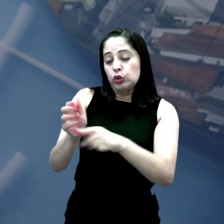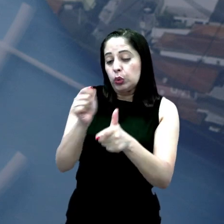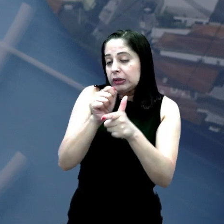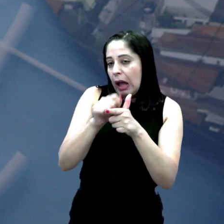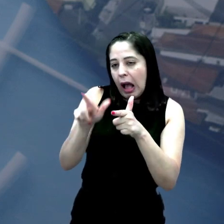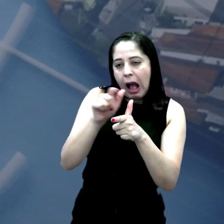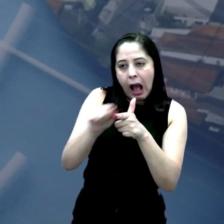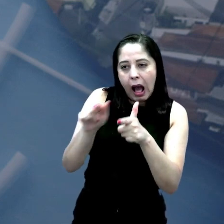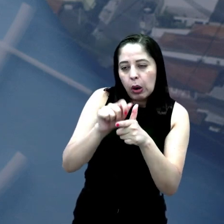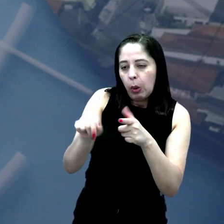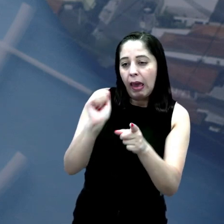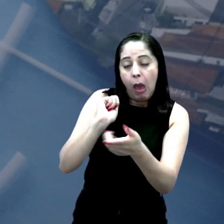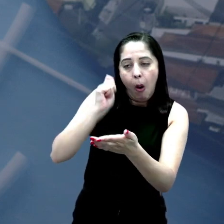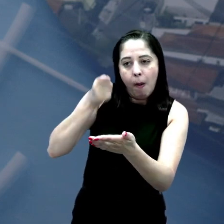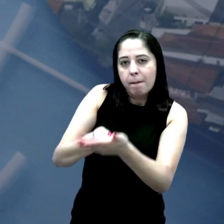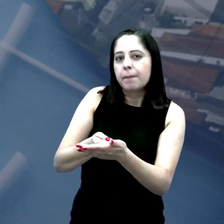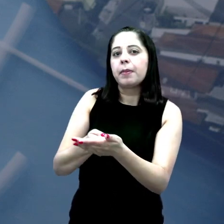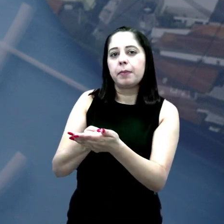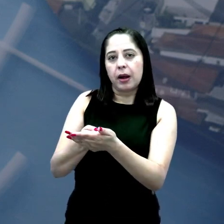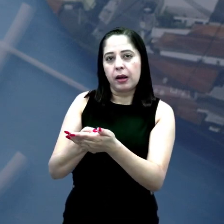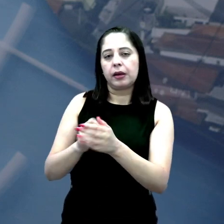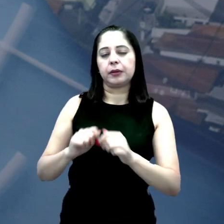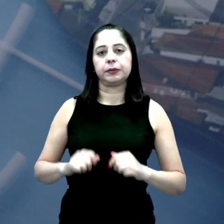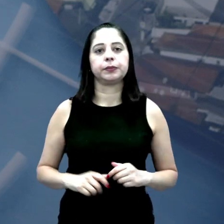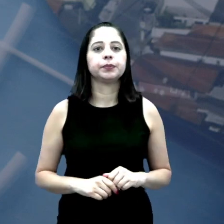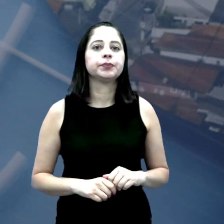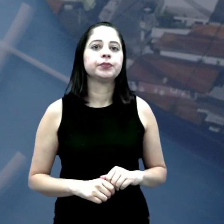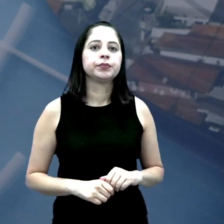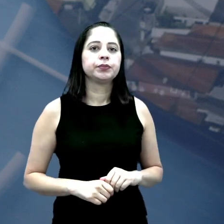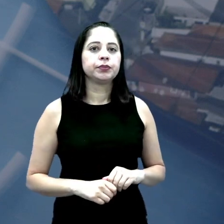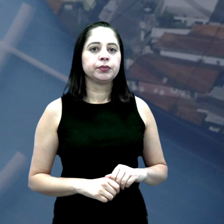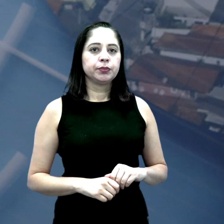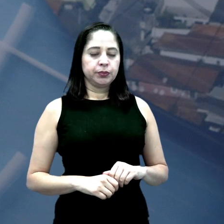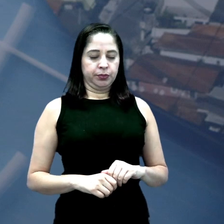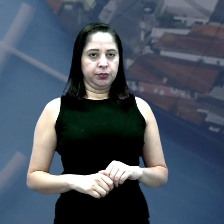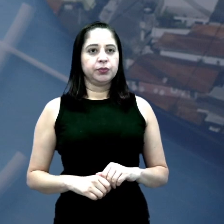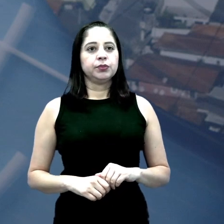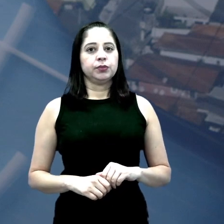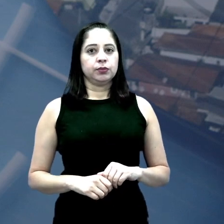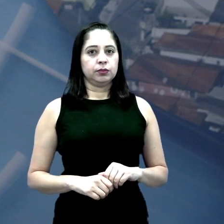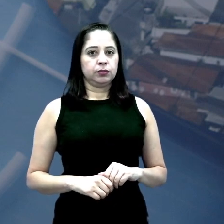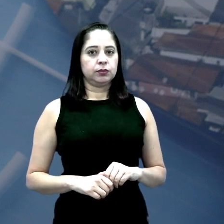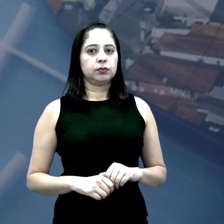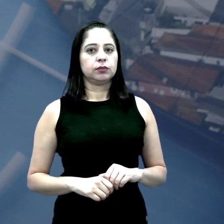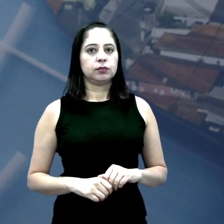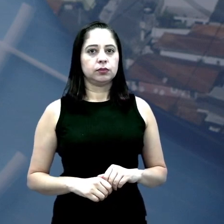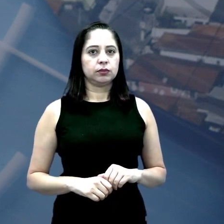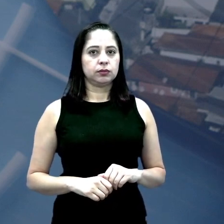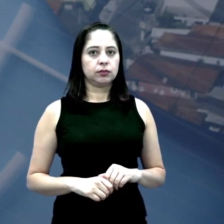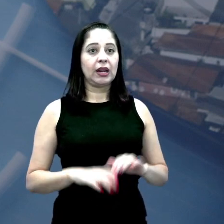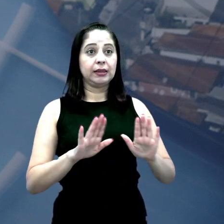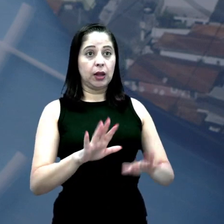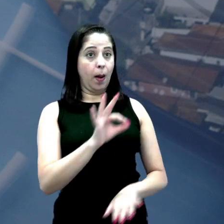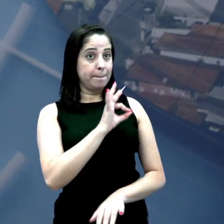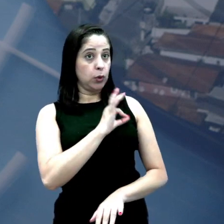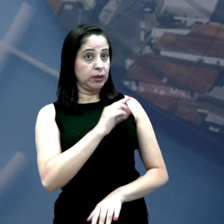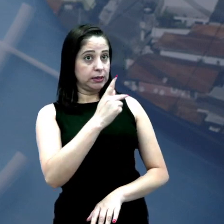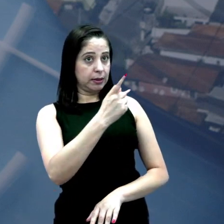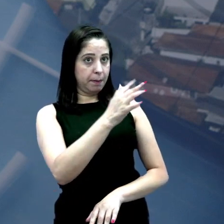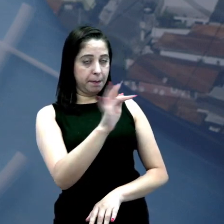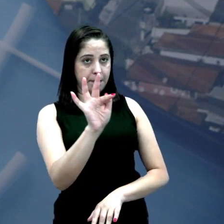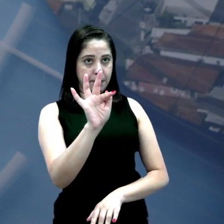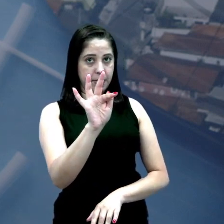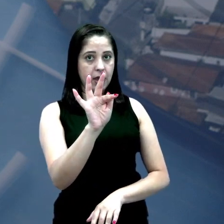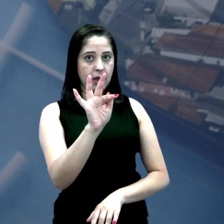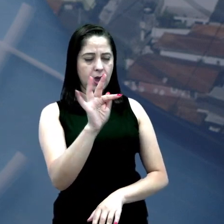oportunismo. Como que a Polícia Federal, né, a nossa estrutura, ela é eficaz, satisfatória